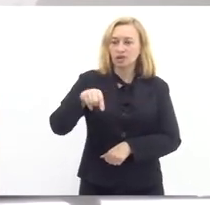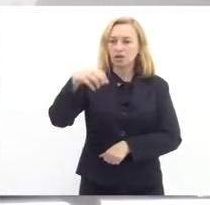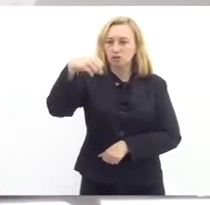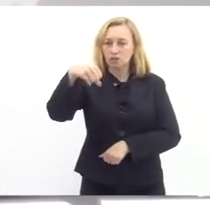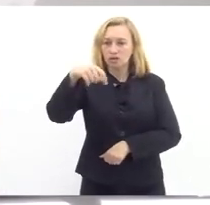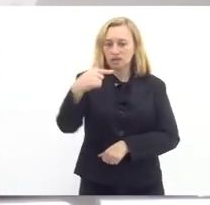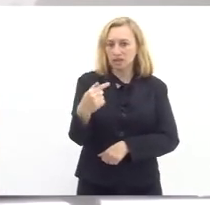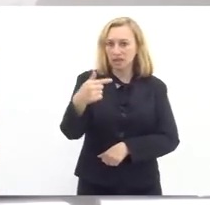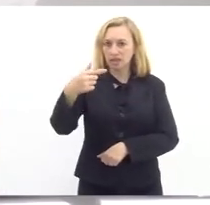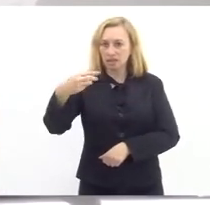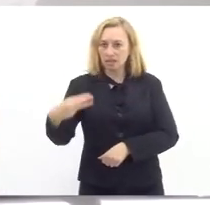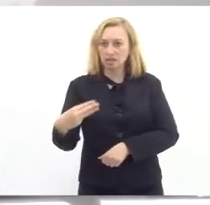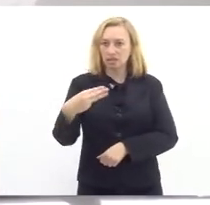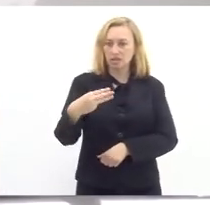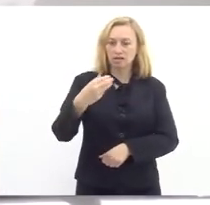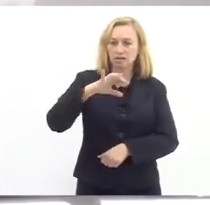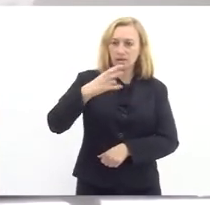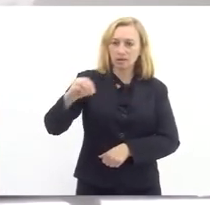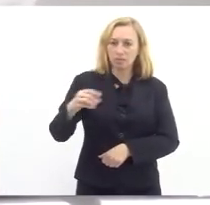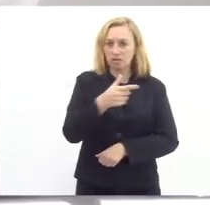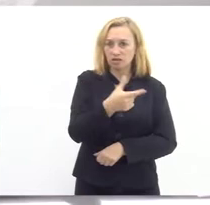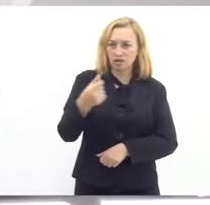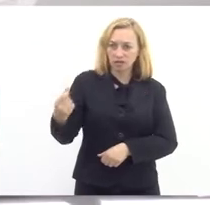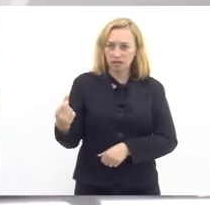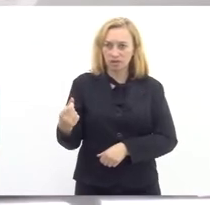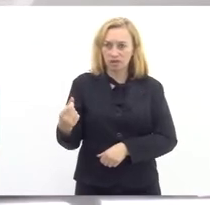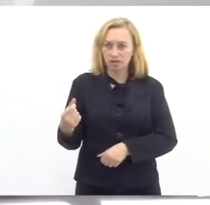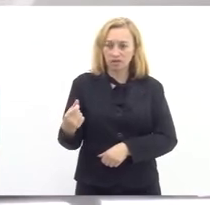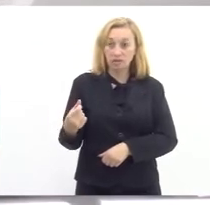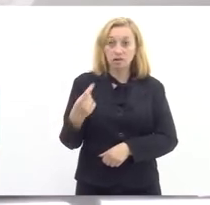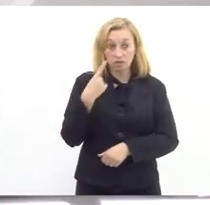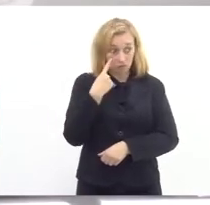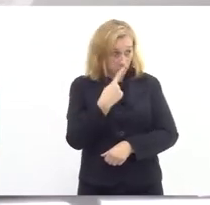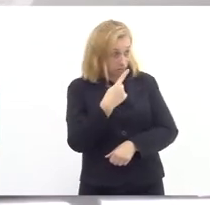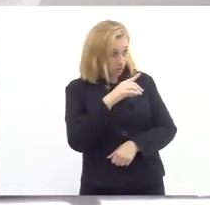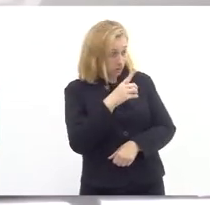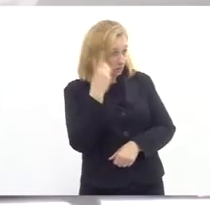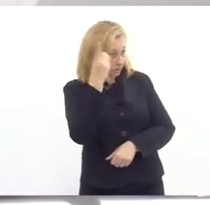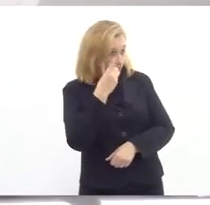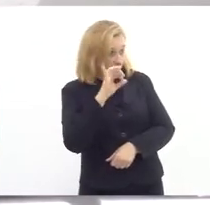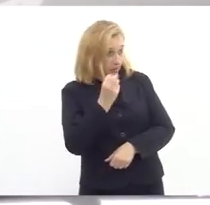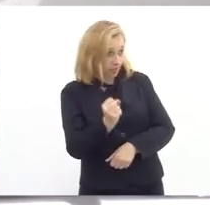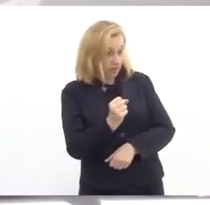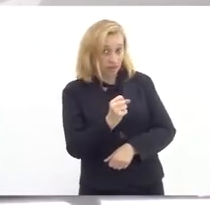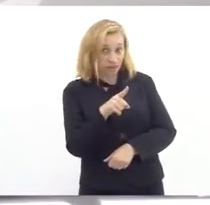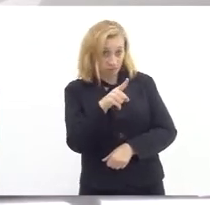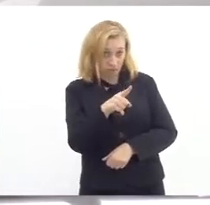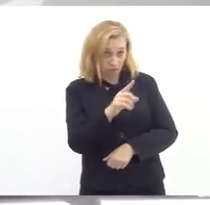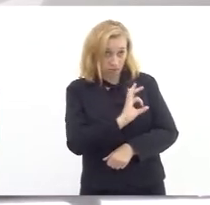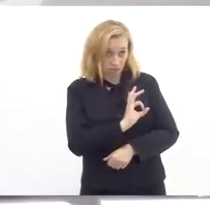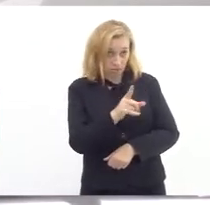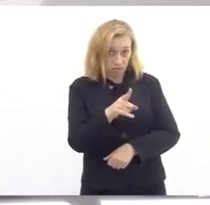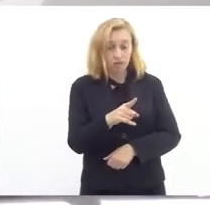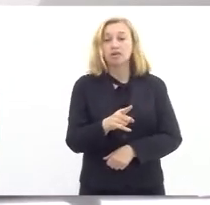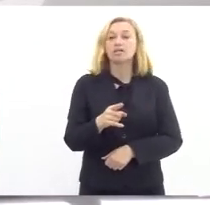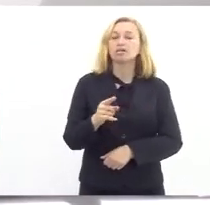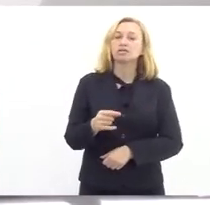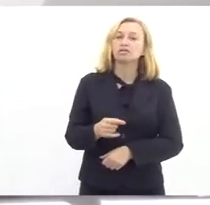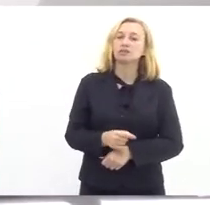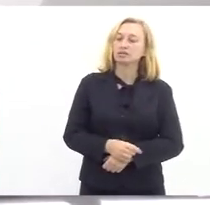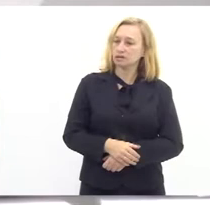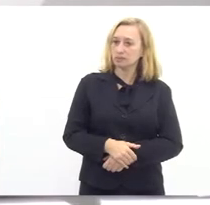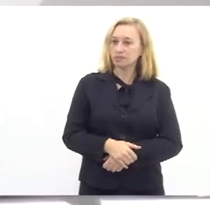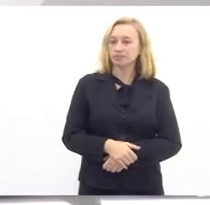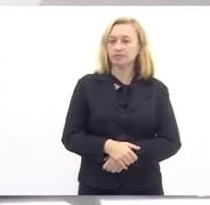46.973, a partir de 16 de março de 2020. Viu, deputada Marta? 2020, estado de calamidade. Reconhecimento de estado de